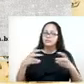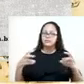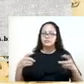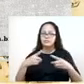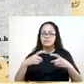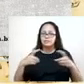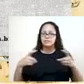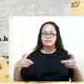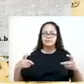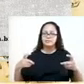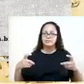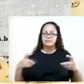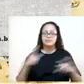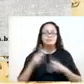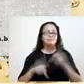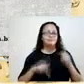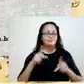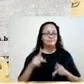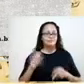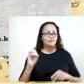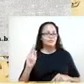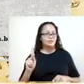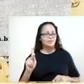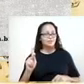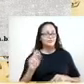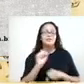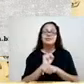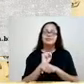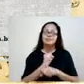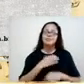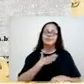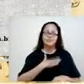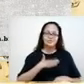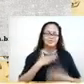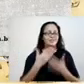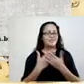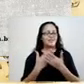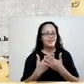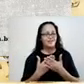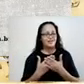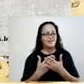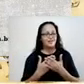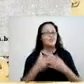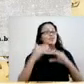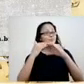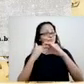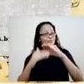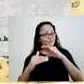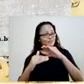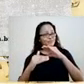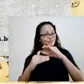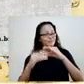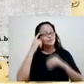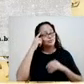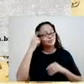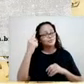guerras nesse período, ok? Bom, espero que tenham gostado da aula. ao lado está meu contato caso